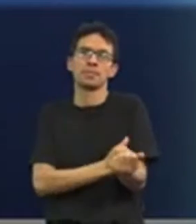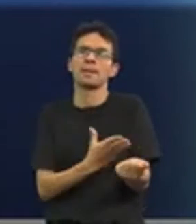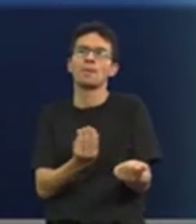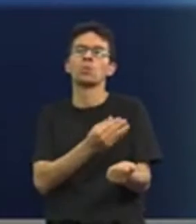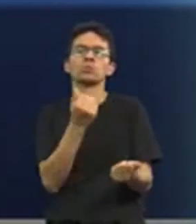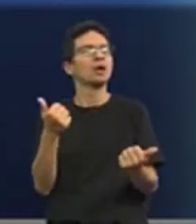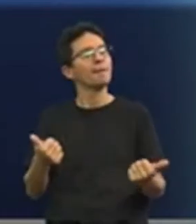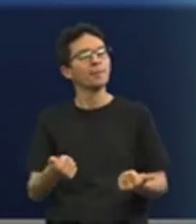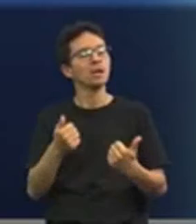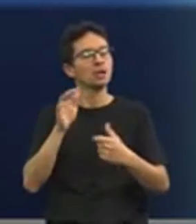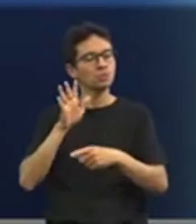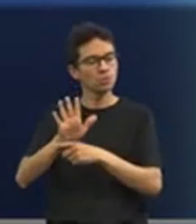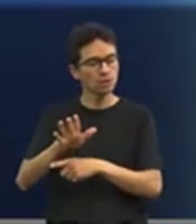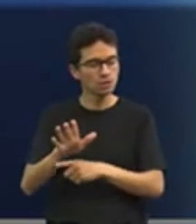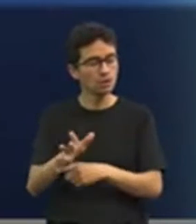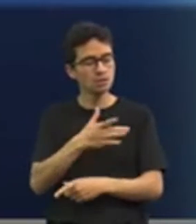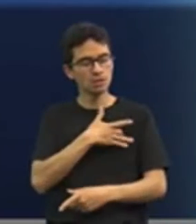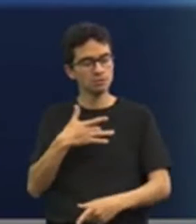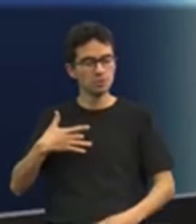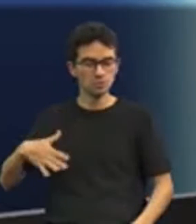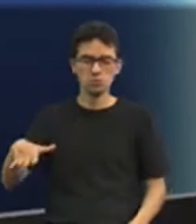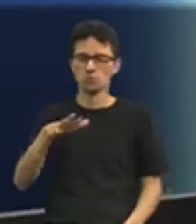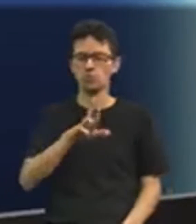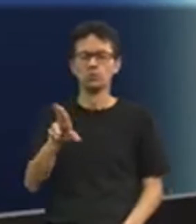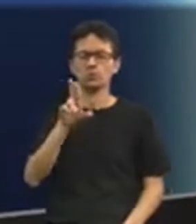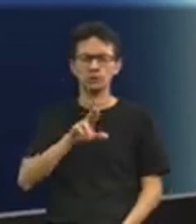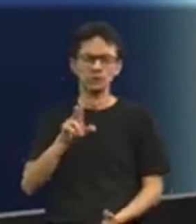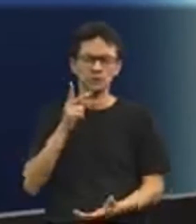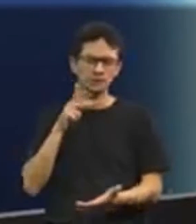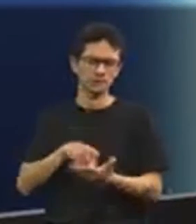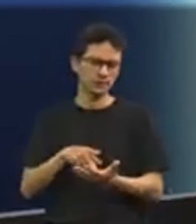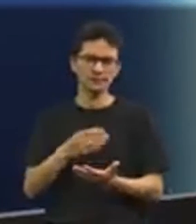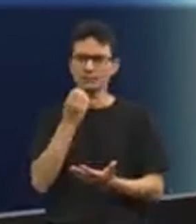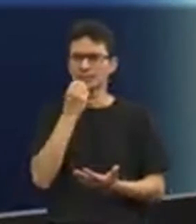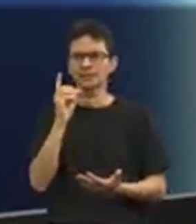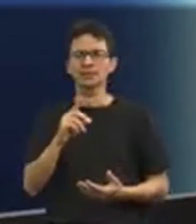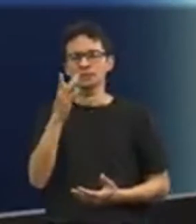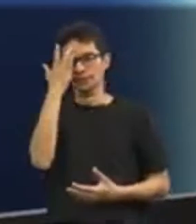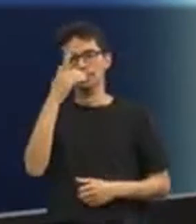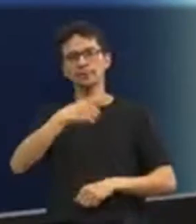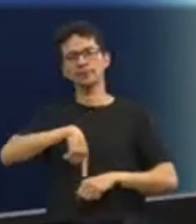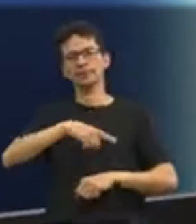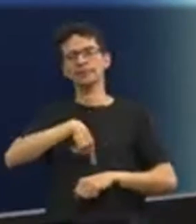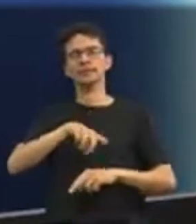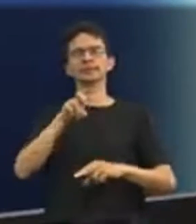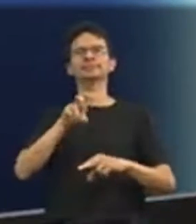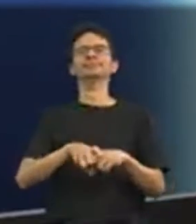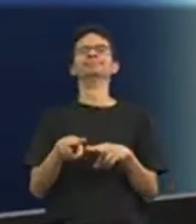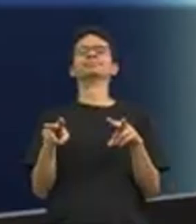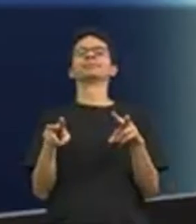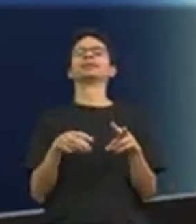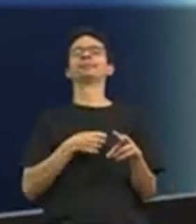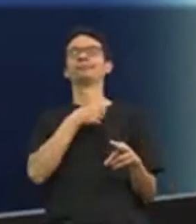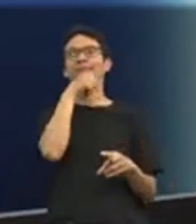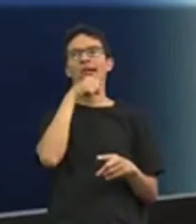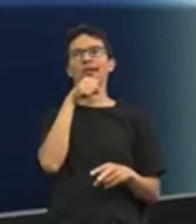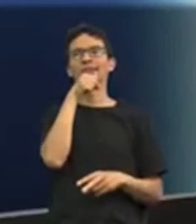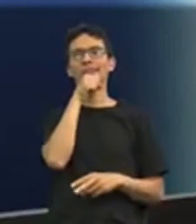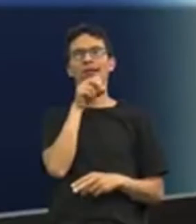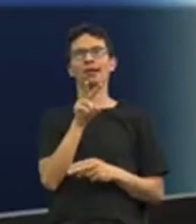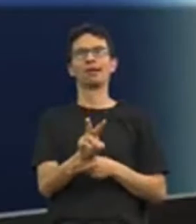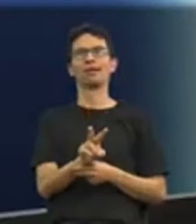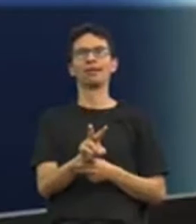e melhorar a saúde dos usuários não é realmente não faz bem para saúde e ficar ali né envelhecendo a